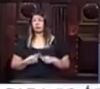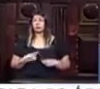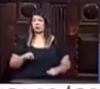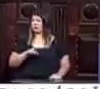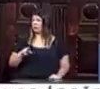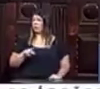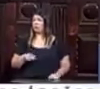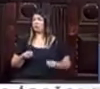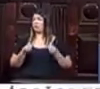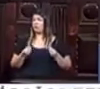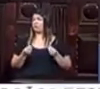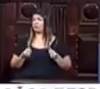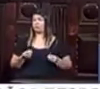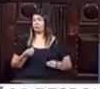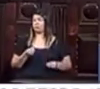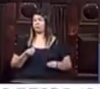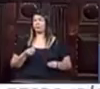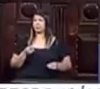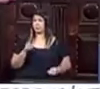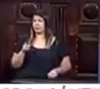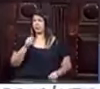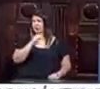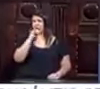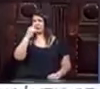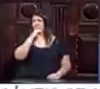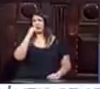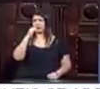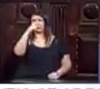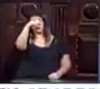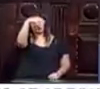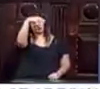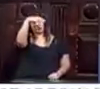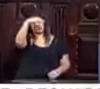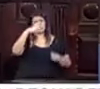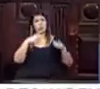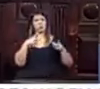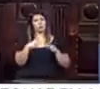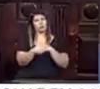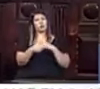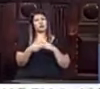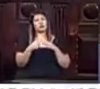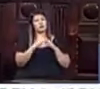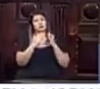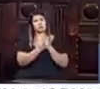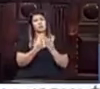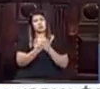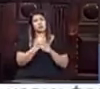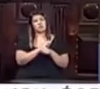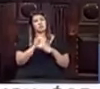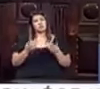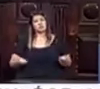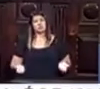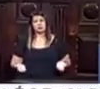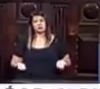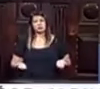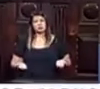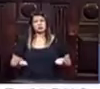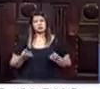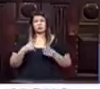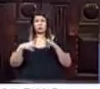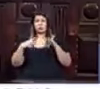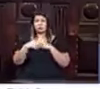imagine que a Light possa cortar a luz de uma escola pública, possa cortar a luz de uma universidade, possa cortar a luz de um hospital.